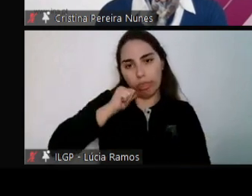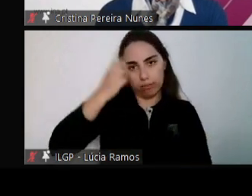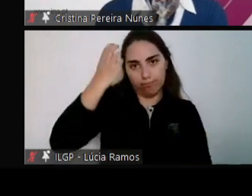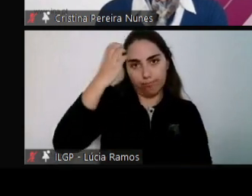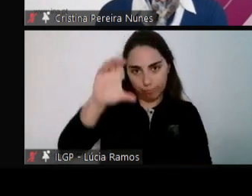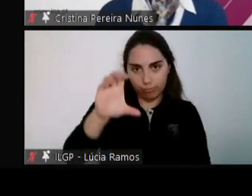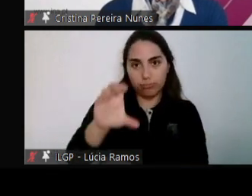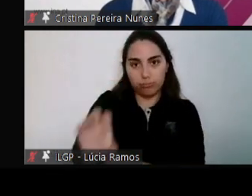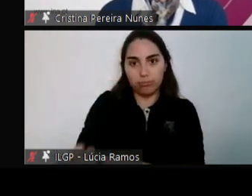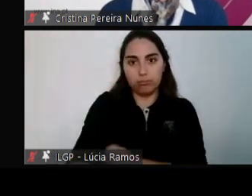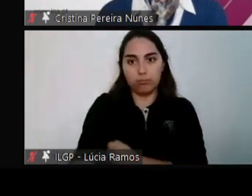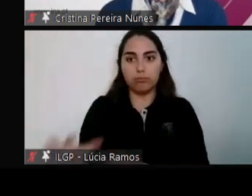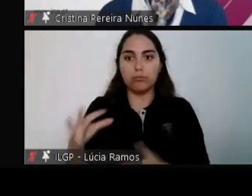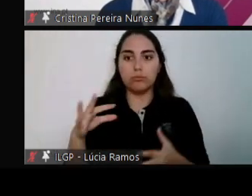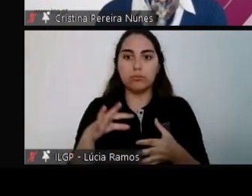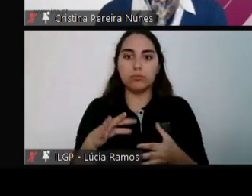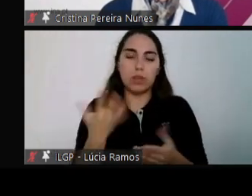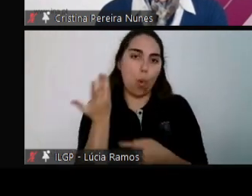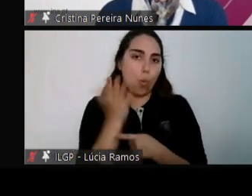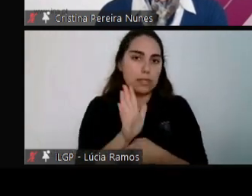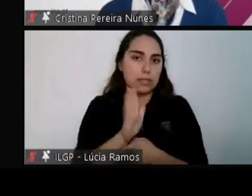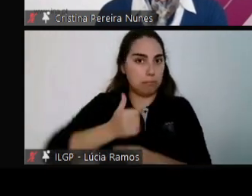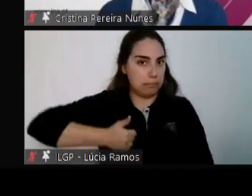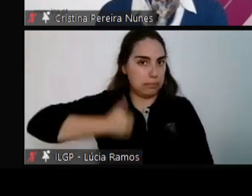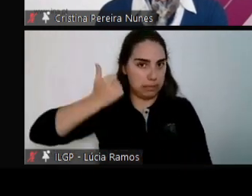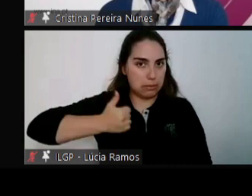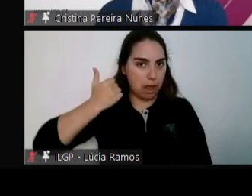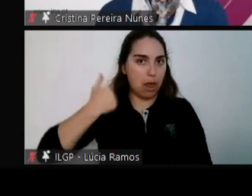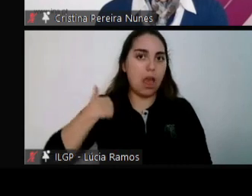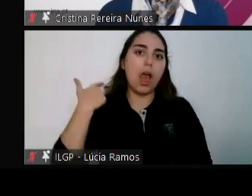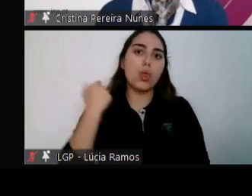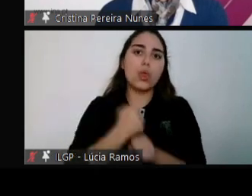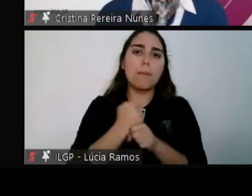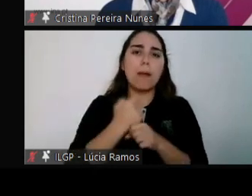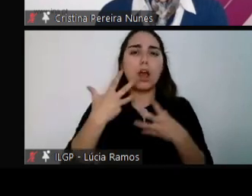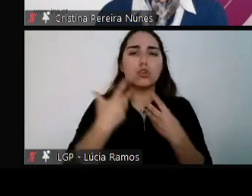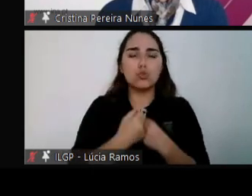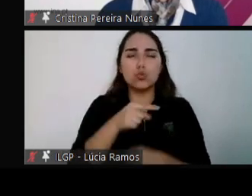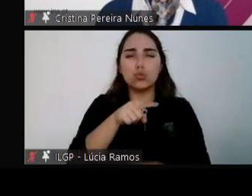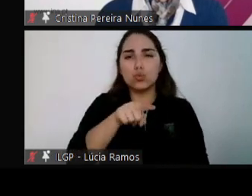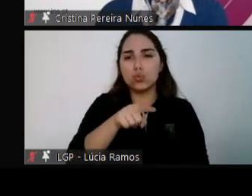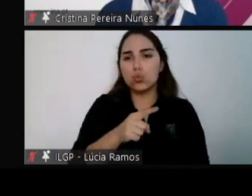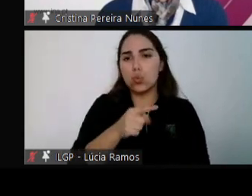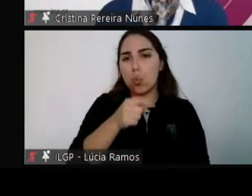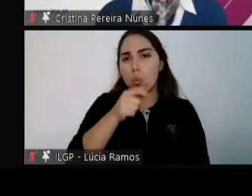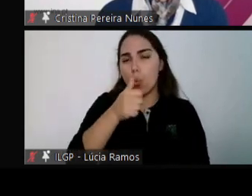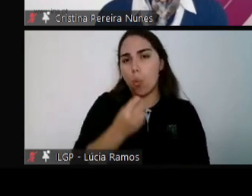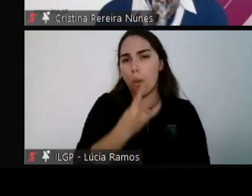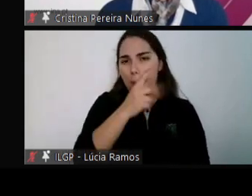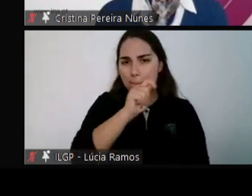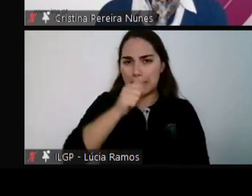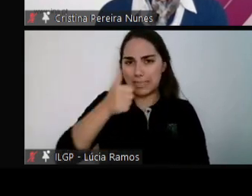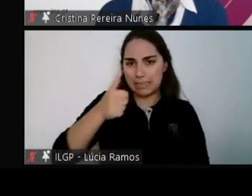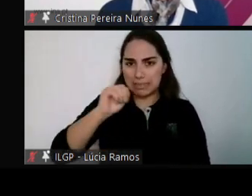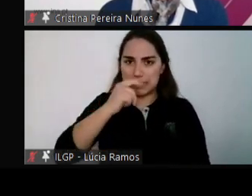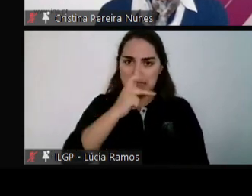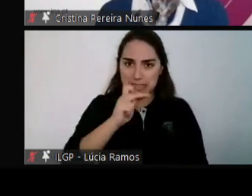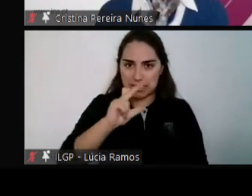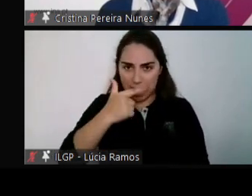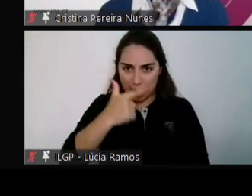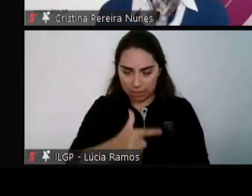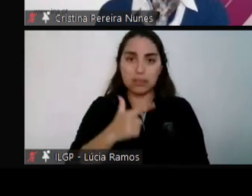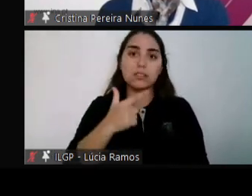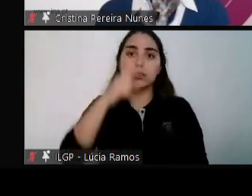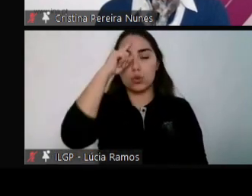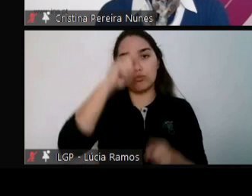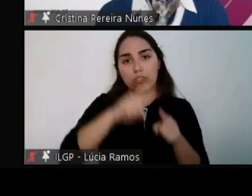BI, é um dos principais exemplos que nós trabalhamos. Nós trabalhamos muito com os dados do Eurostat ou da Port Data, para podermos trabalhar e construir os nossos dashboards.